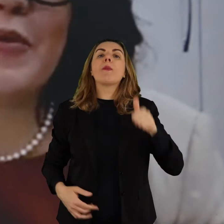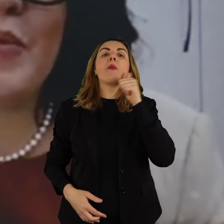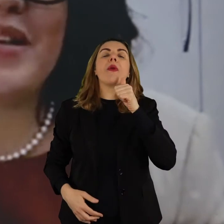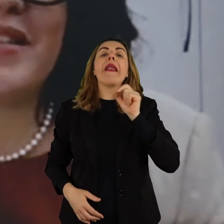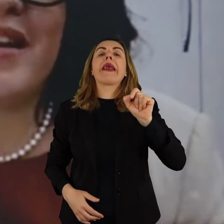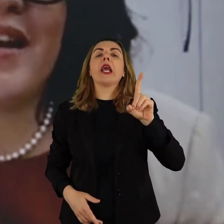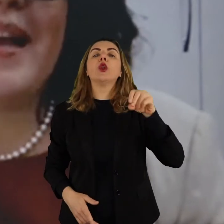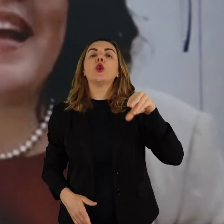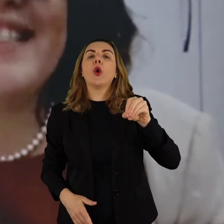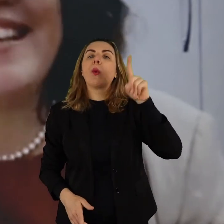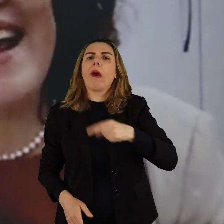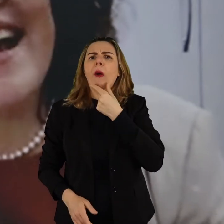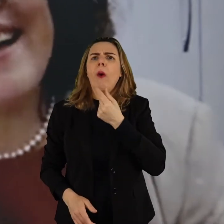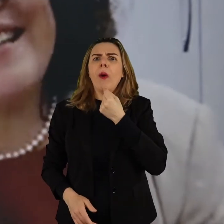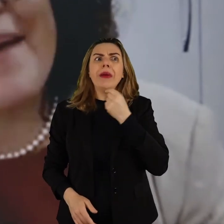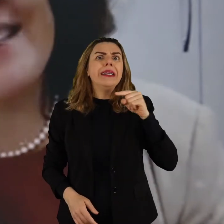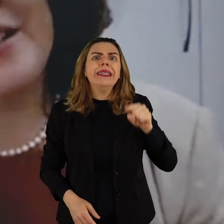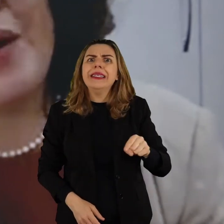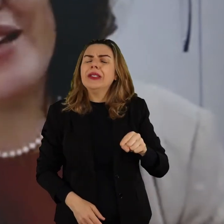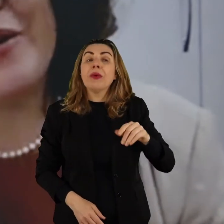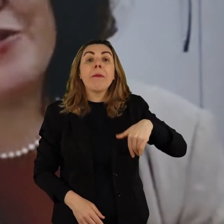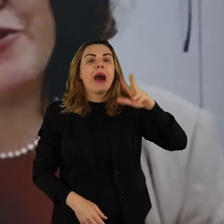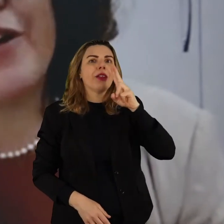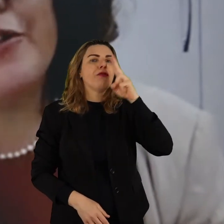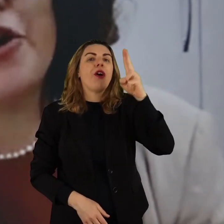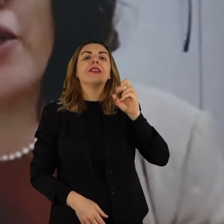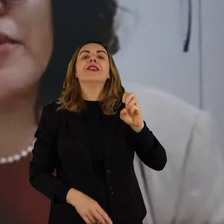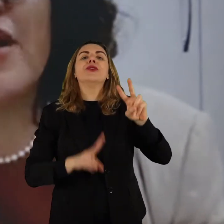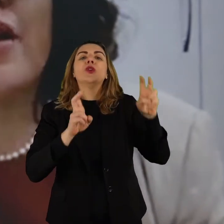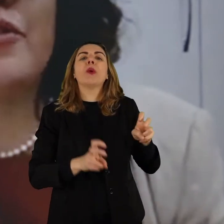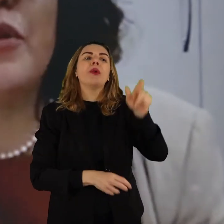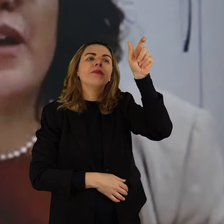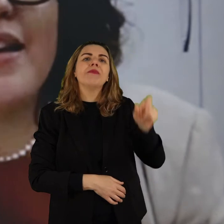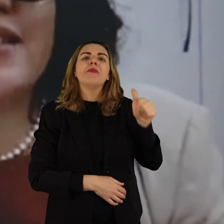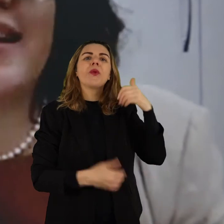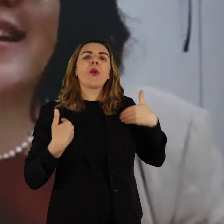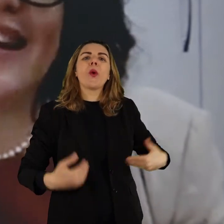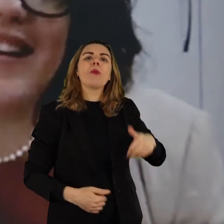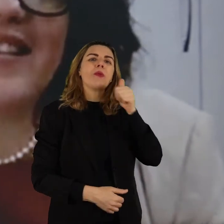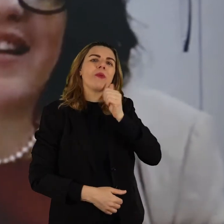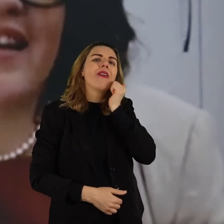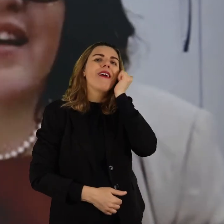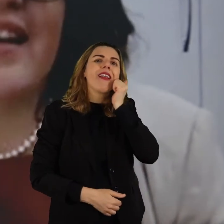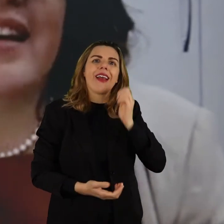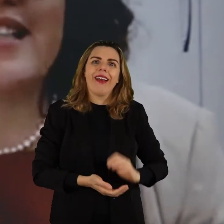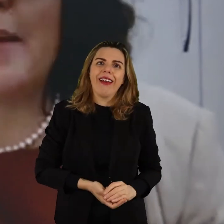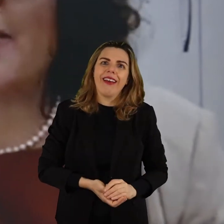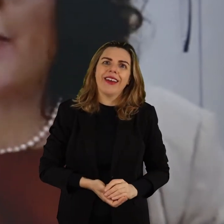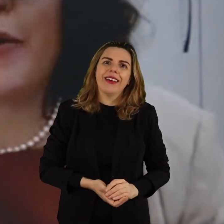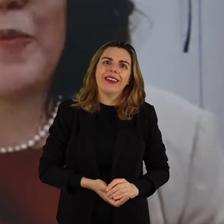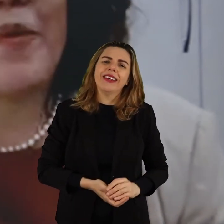pertencem aos homens. E essa ideia é ainda mais acentuada quando a gente fala de corpos de mulheres negras,